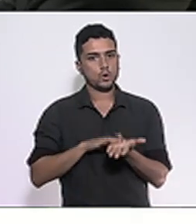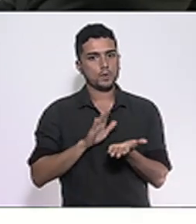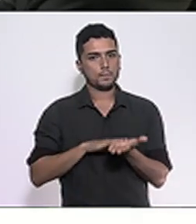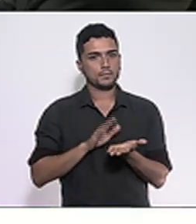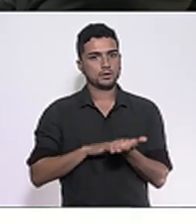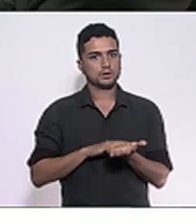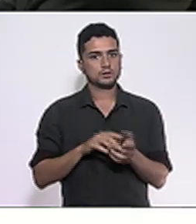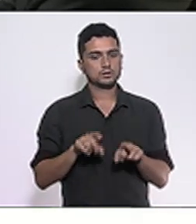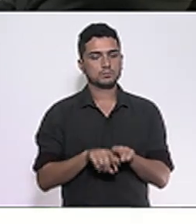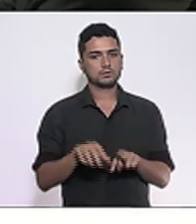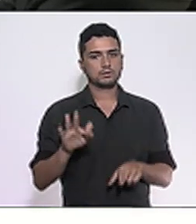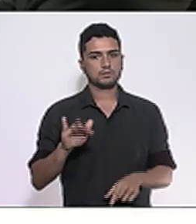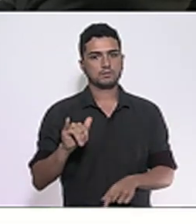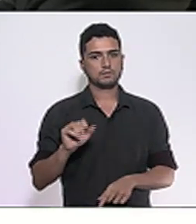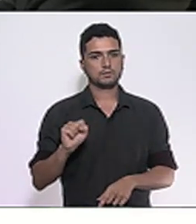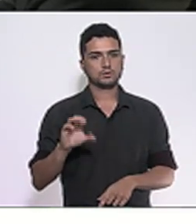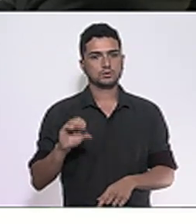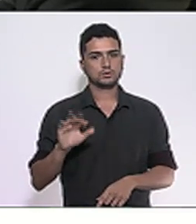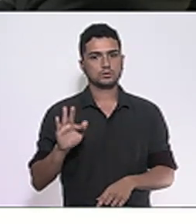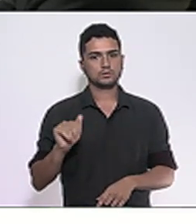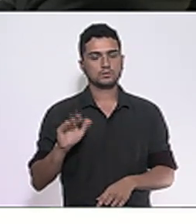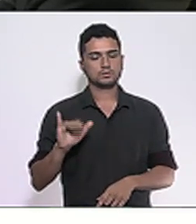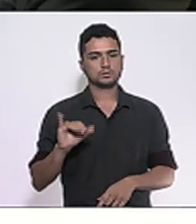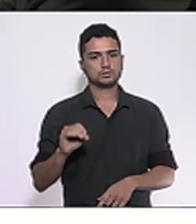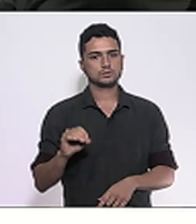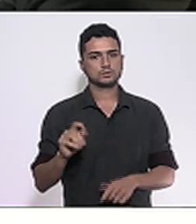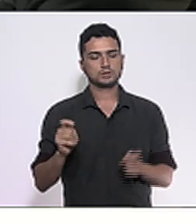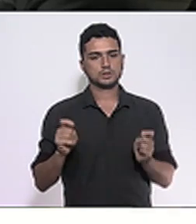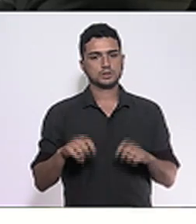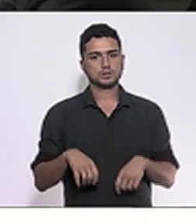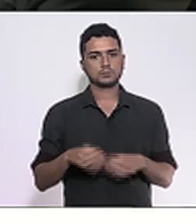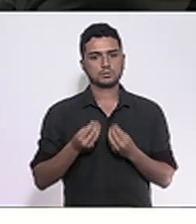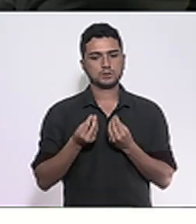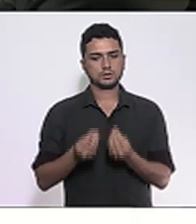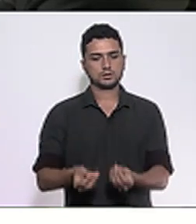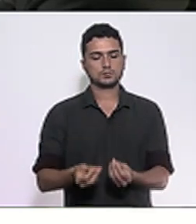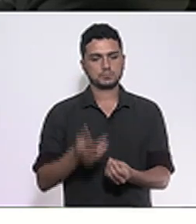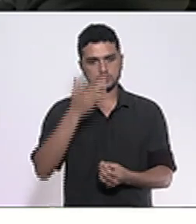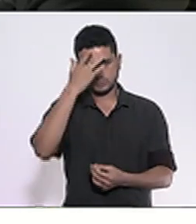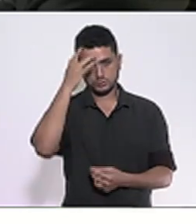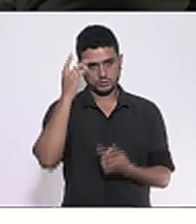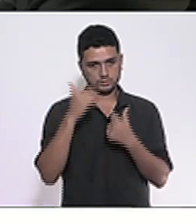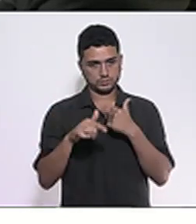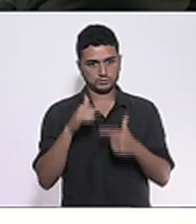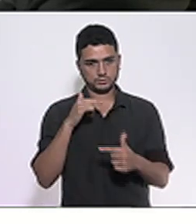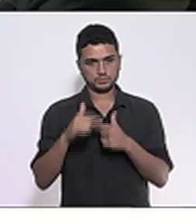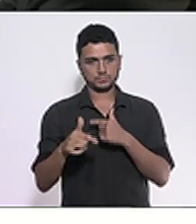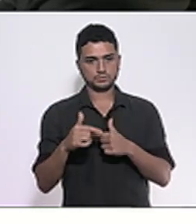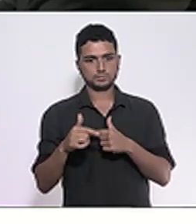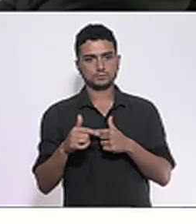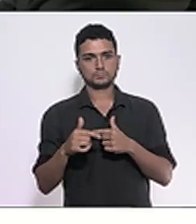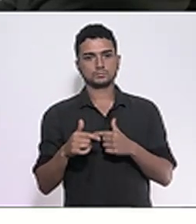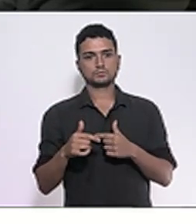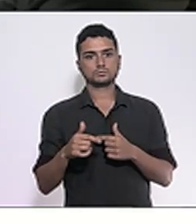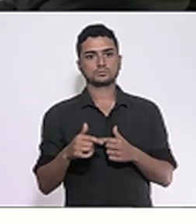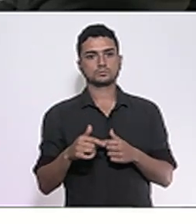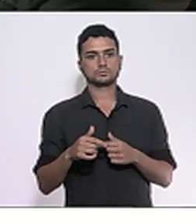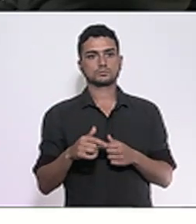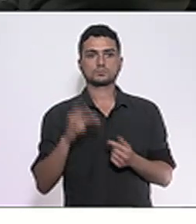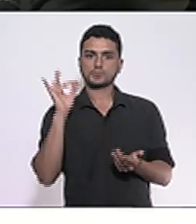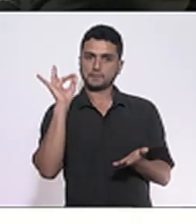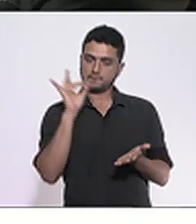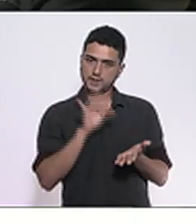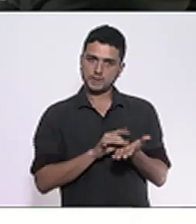fisco fácil, né, que é um viés de poder oferecer ao contribuinte transparência quanto a débitos eventualmente identificados,